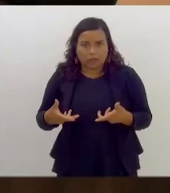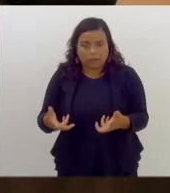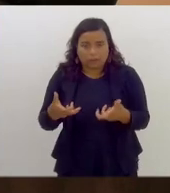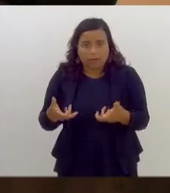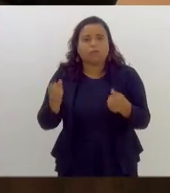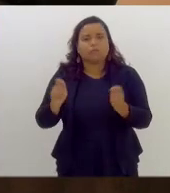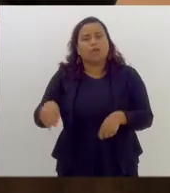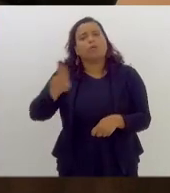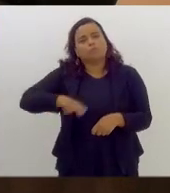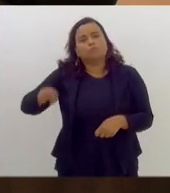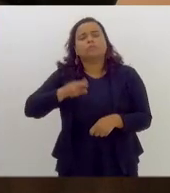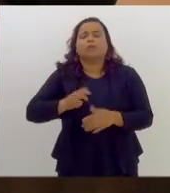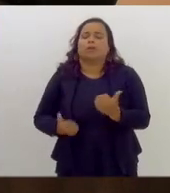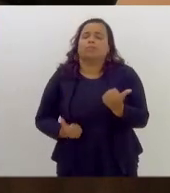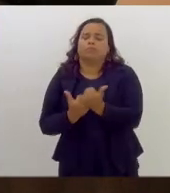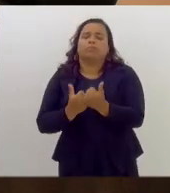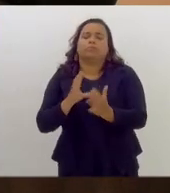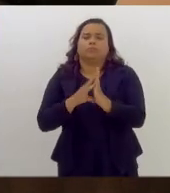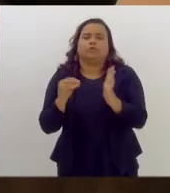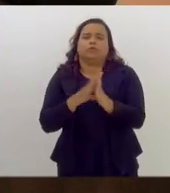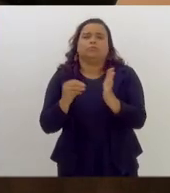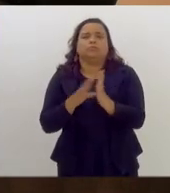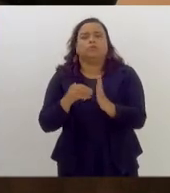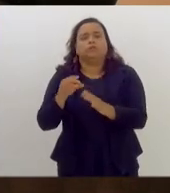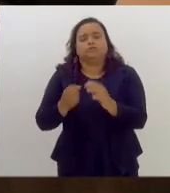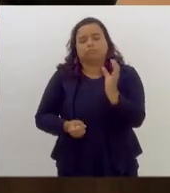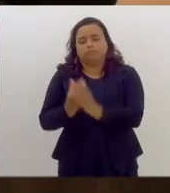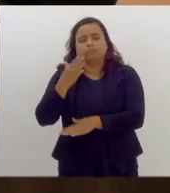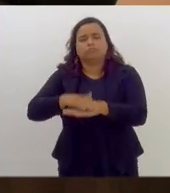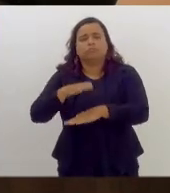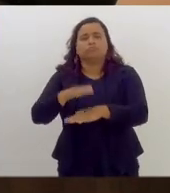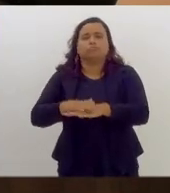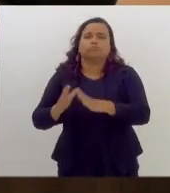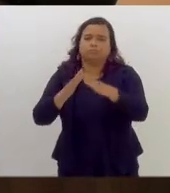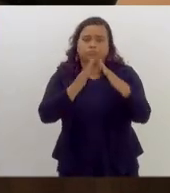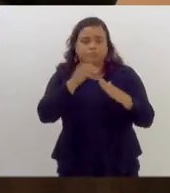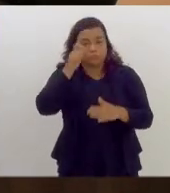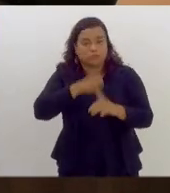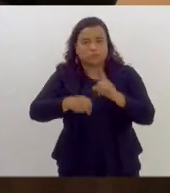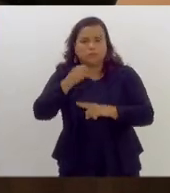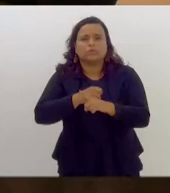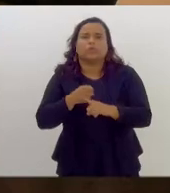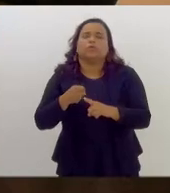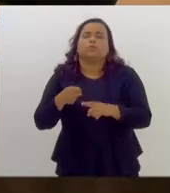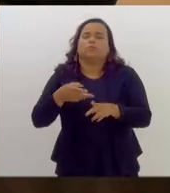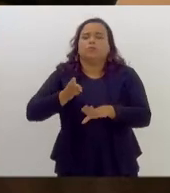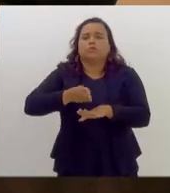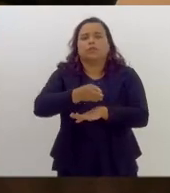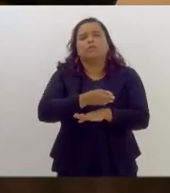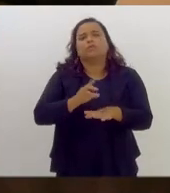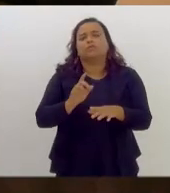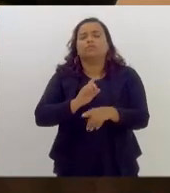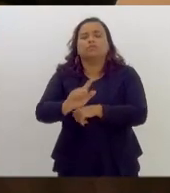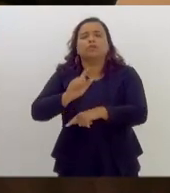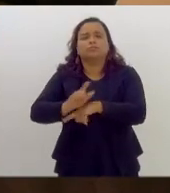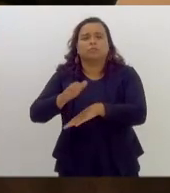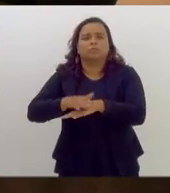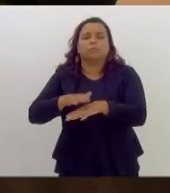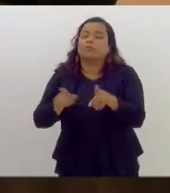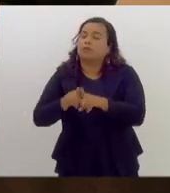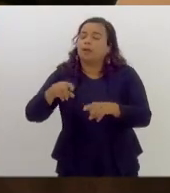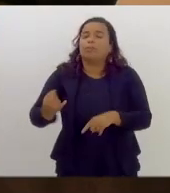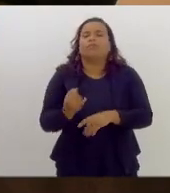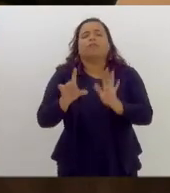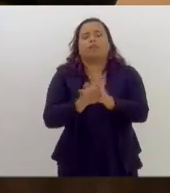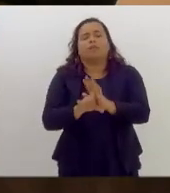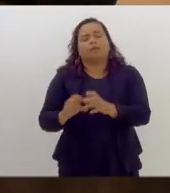os modelos de construção de habitação de interesse social na modalidade autogestionária. E, mais uma vez, a gente aproveita na lei para fortalecer, André,